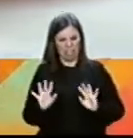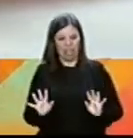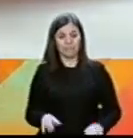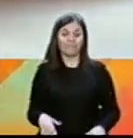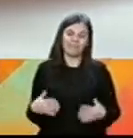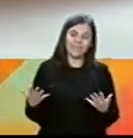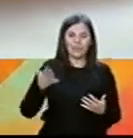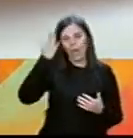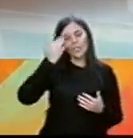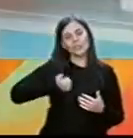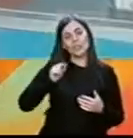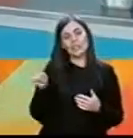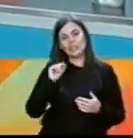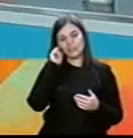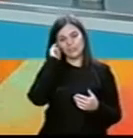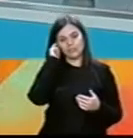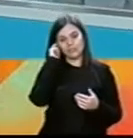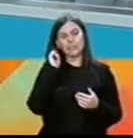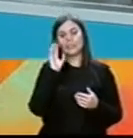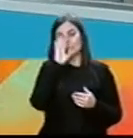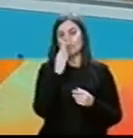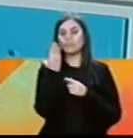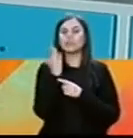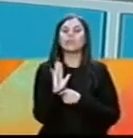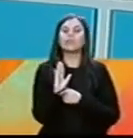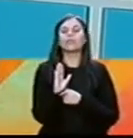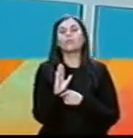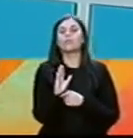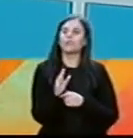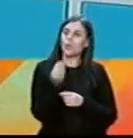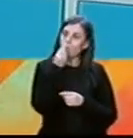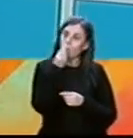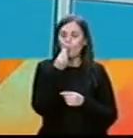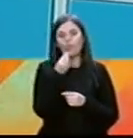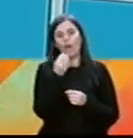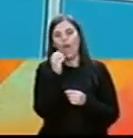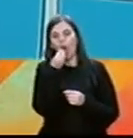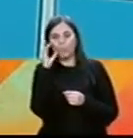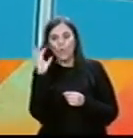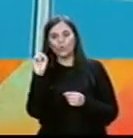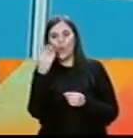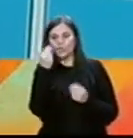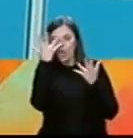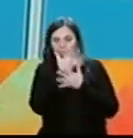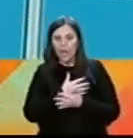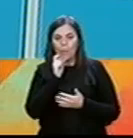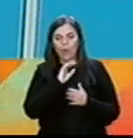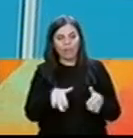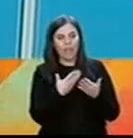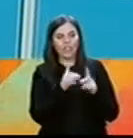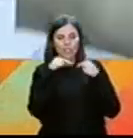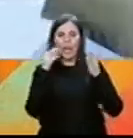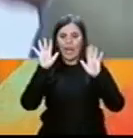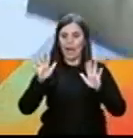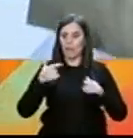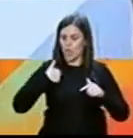Portanto... E eu estou a cortar. Se fosse para uma refeição, podíamos servir a Jorge... Podíamos servir o Jorge, salve seja.